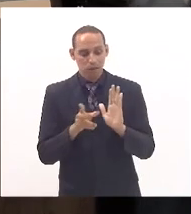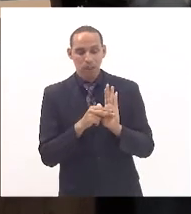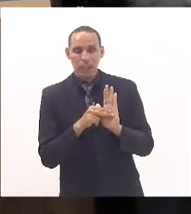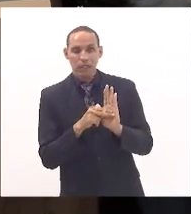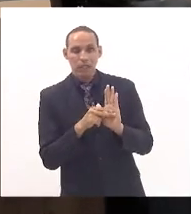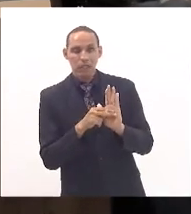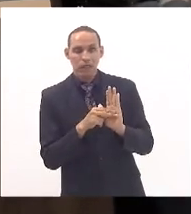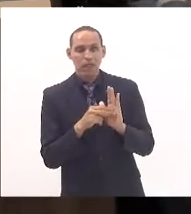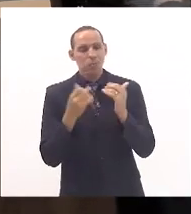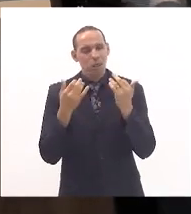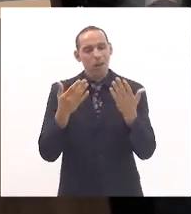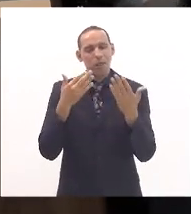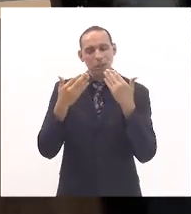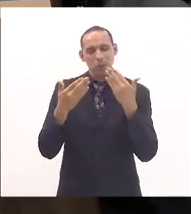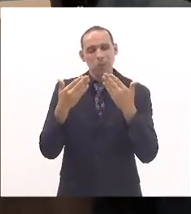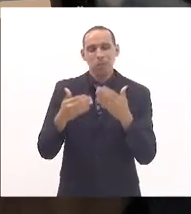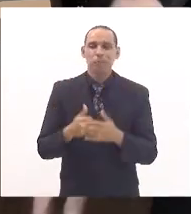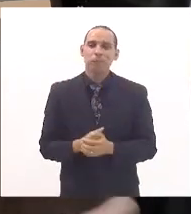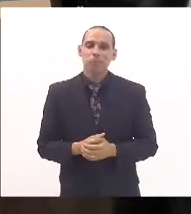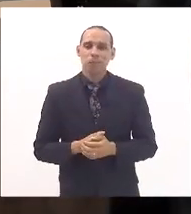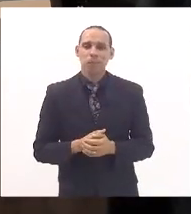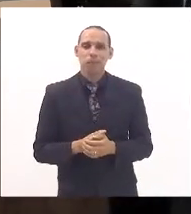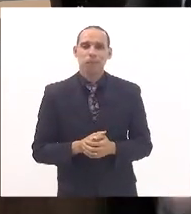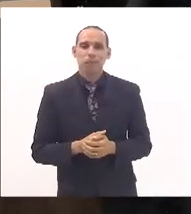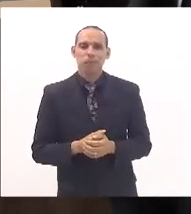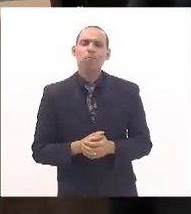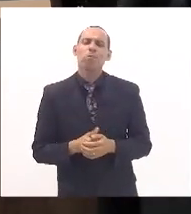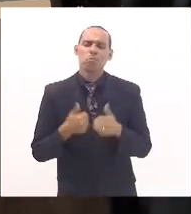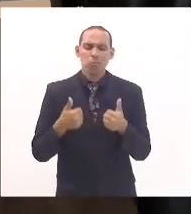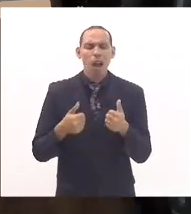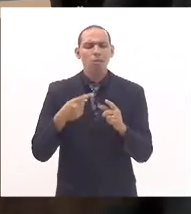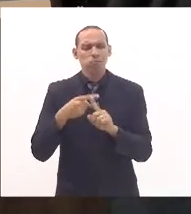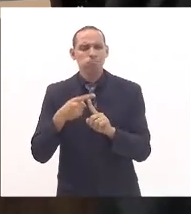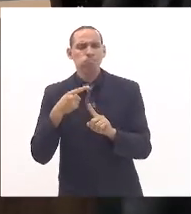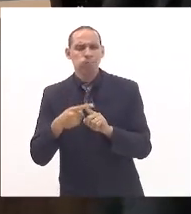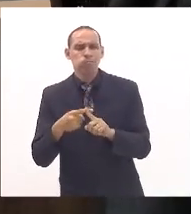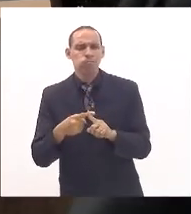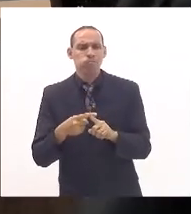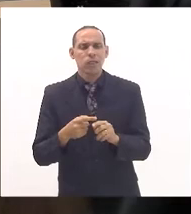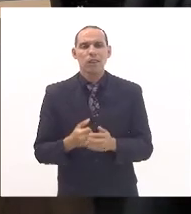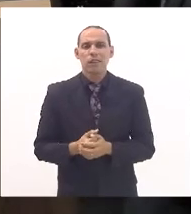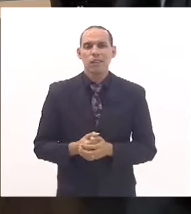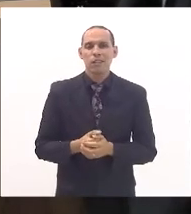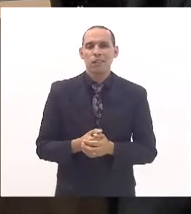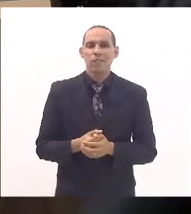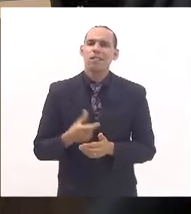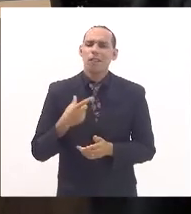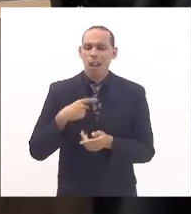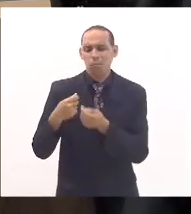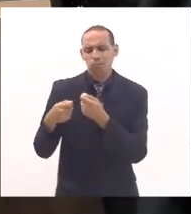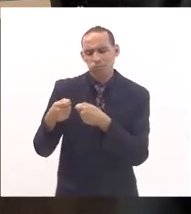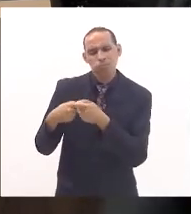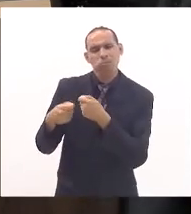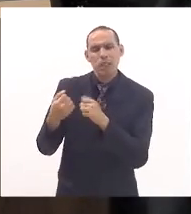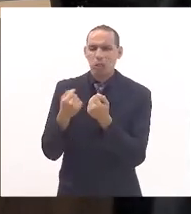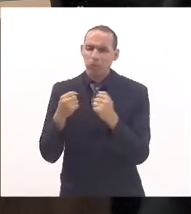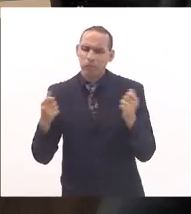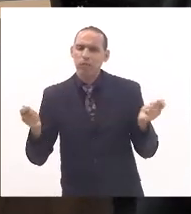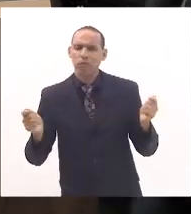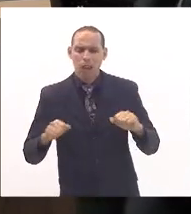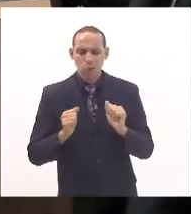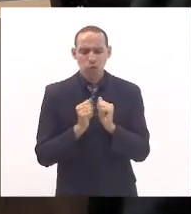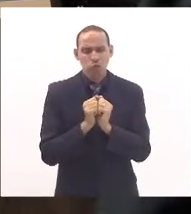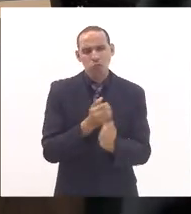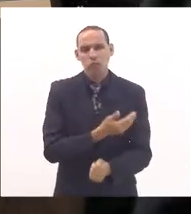a audiência pública foi extremamente positiva, há uma margem de negociação imensa com o